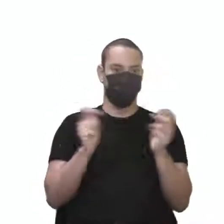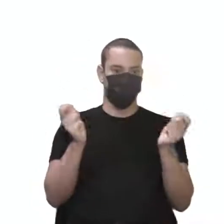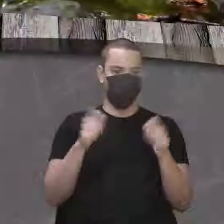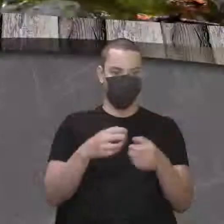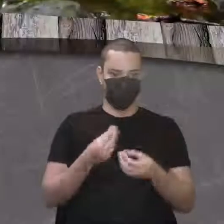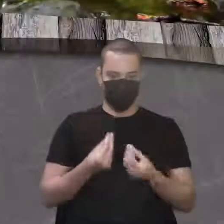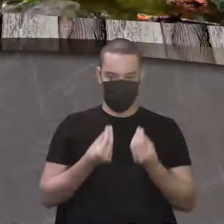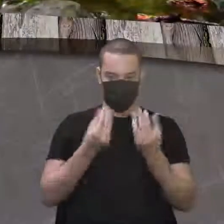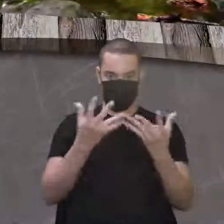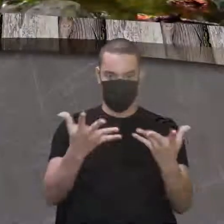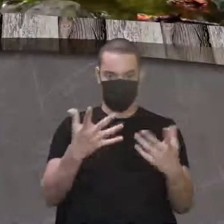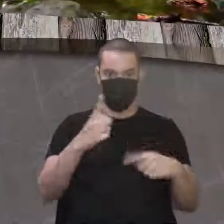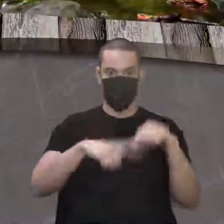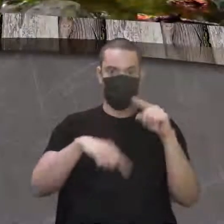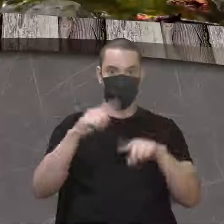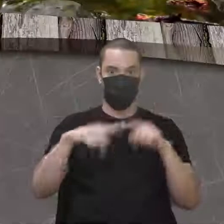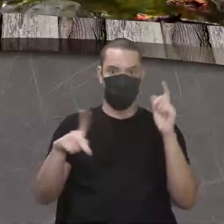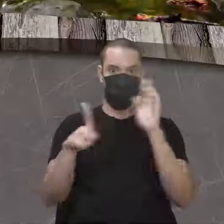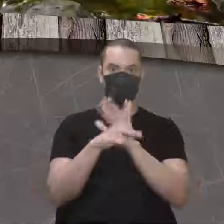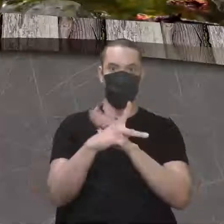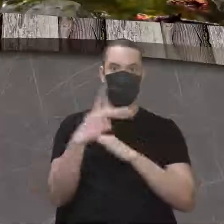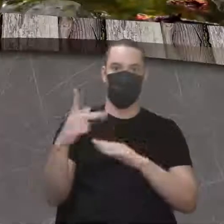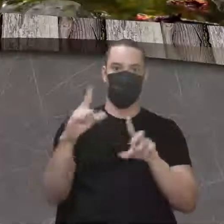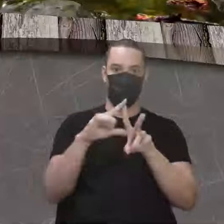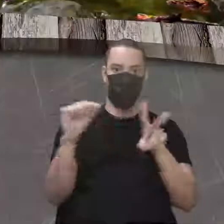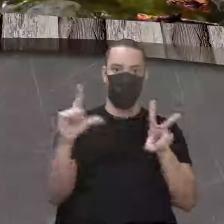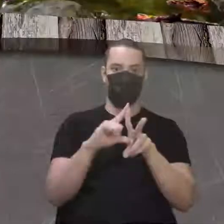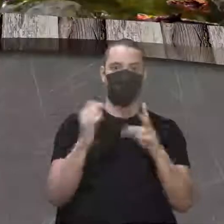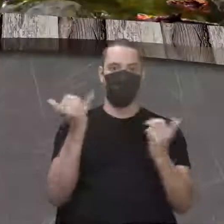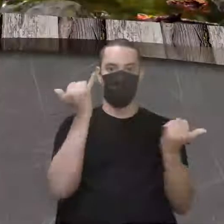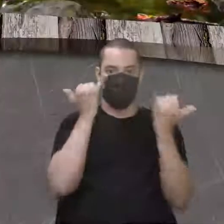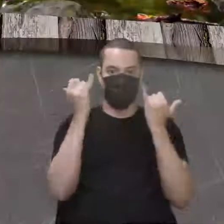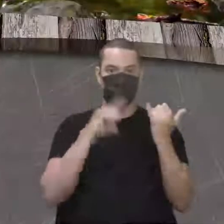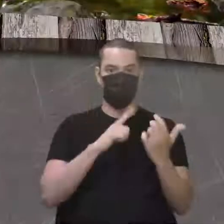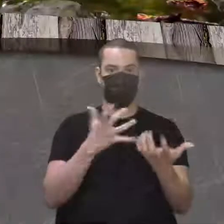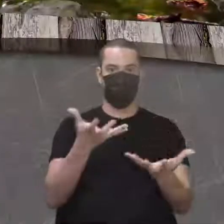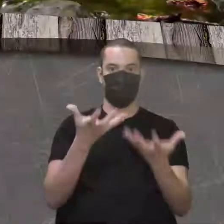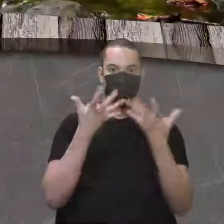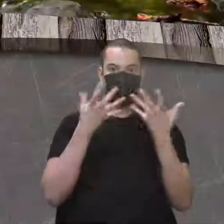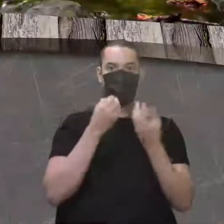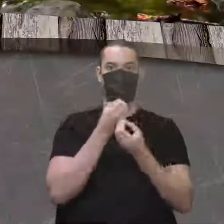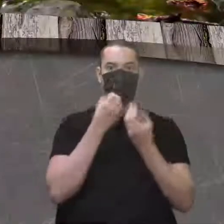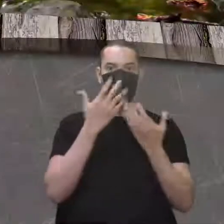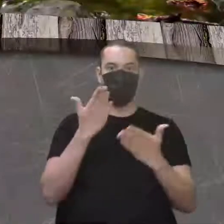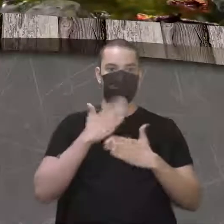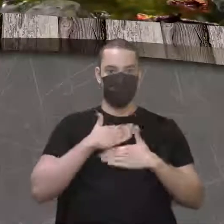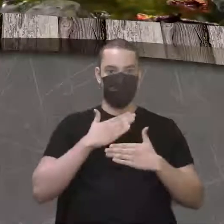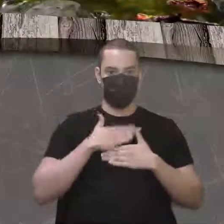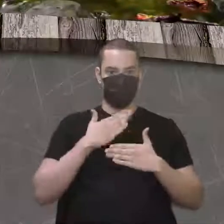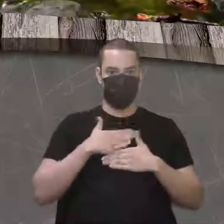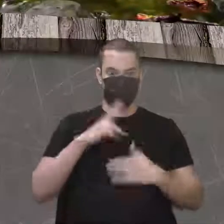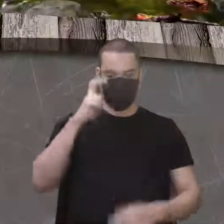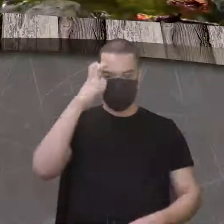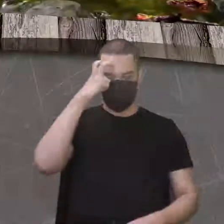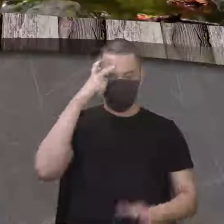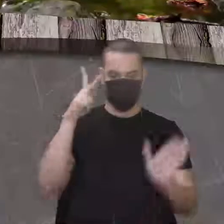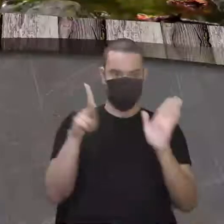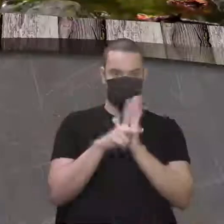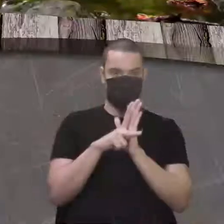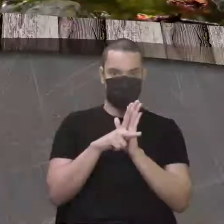levar a essa espécie vegetal aquela informação que eu quero para beneficiar a minha